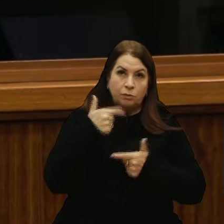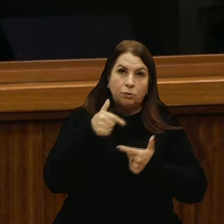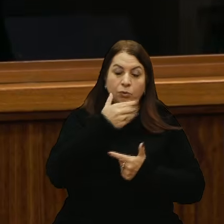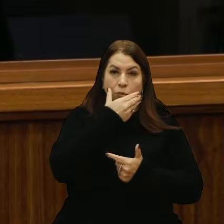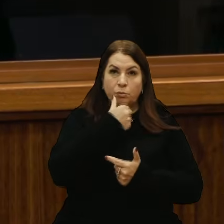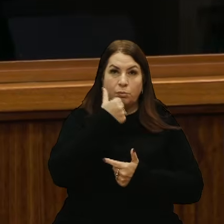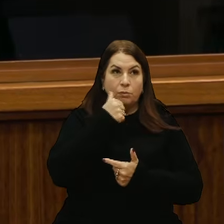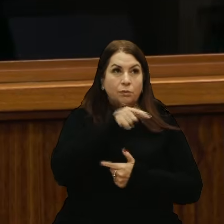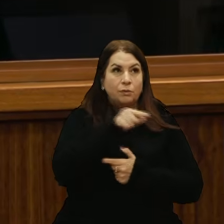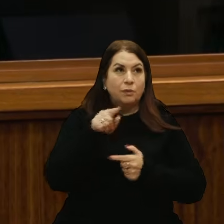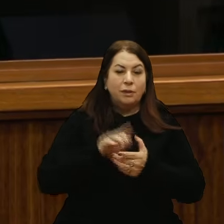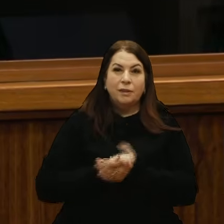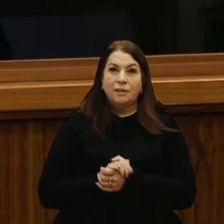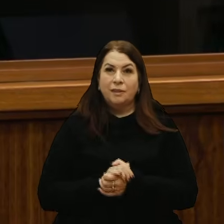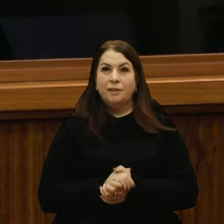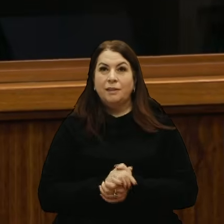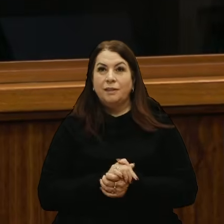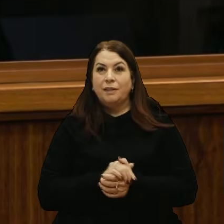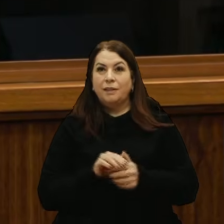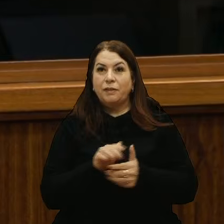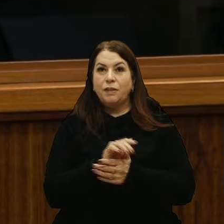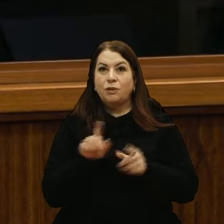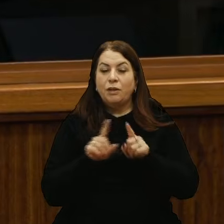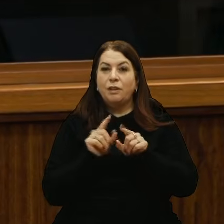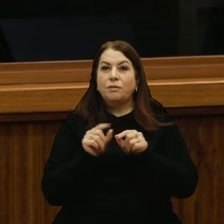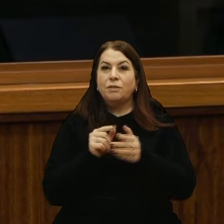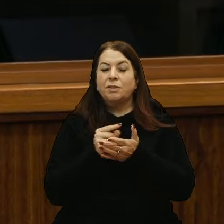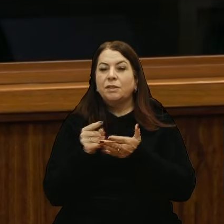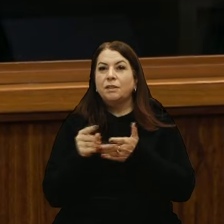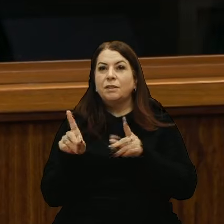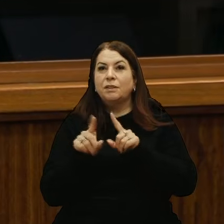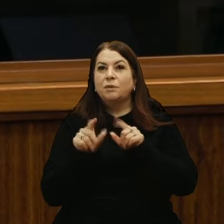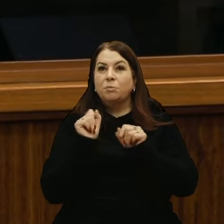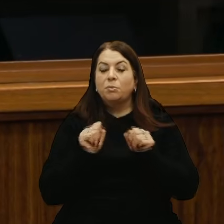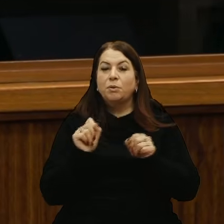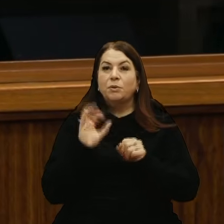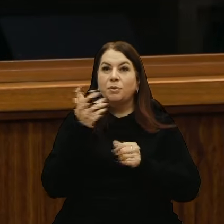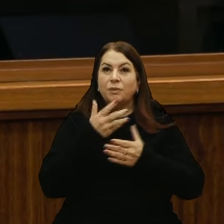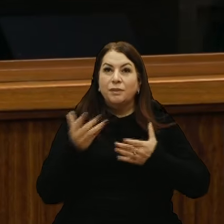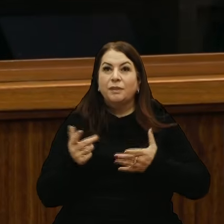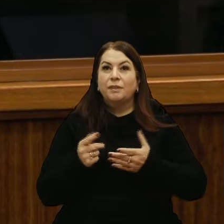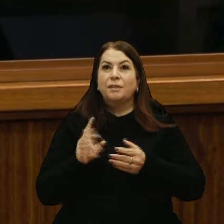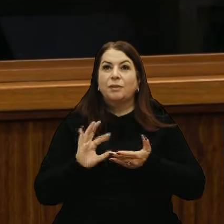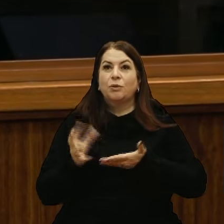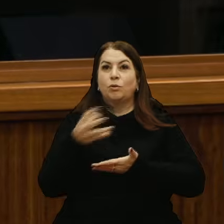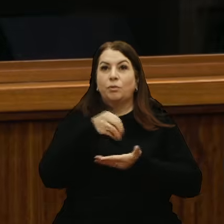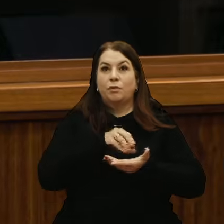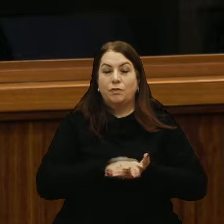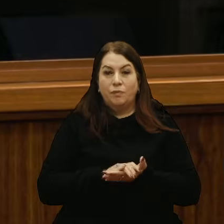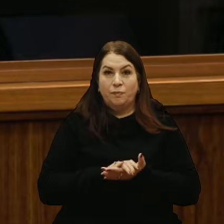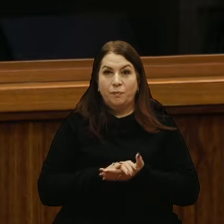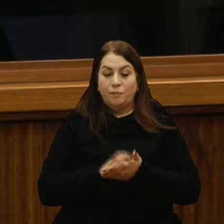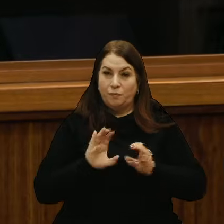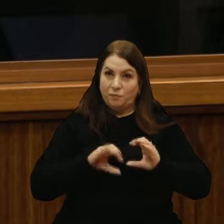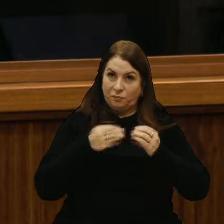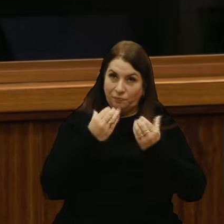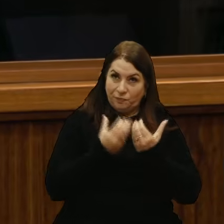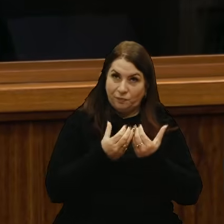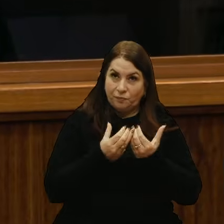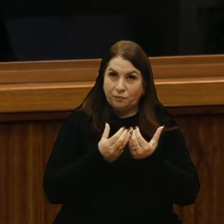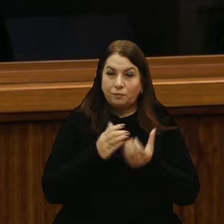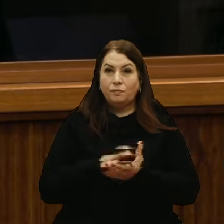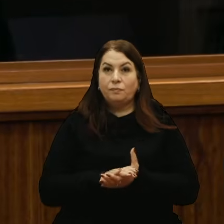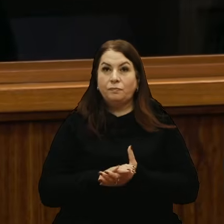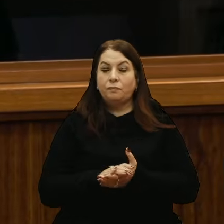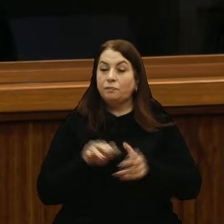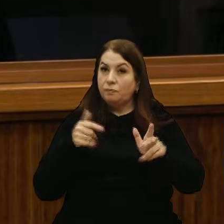Codeca, existe uma insegurança muito grande do que possa acontecer com a Codeca. Na comunidade,